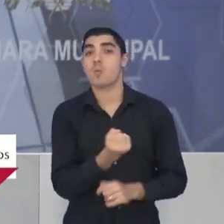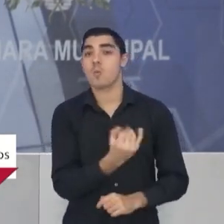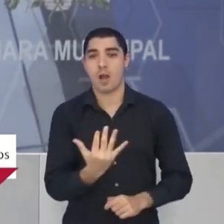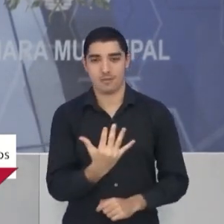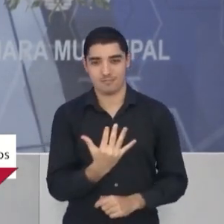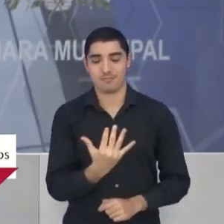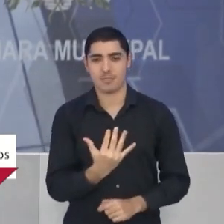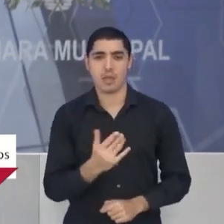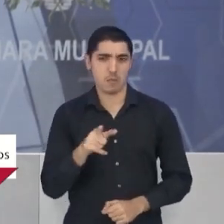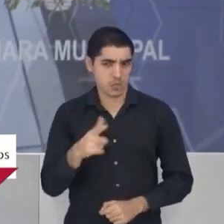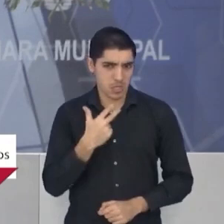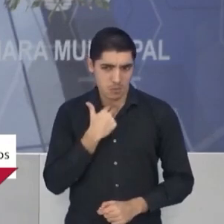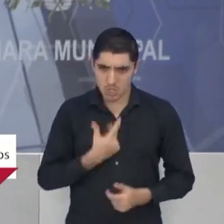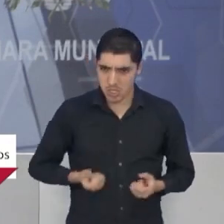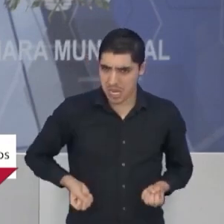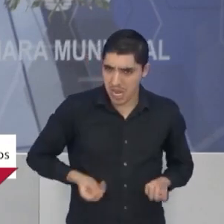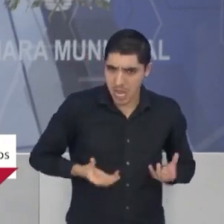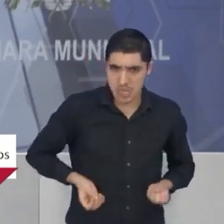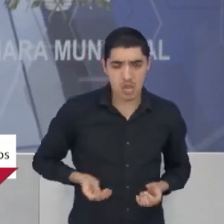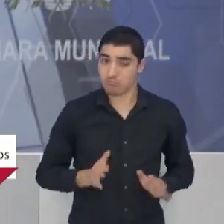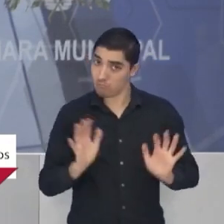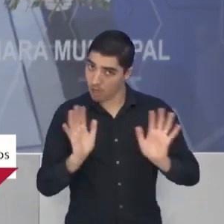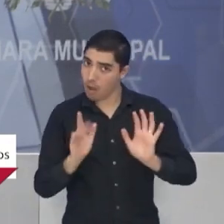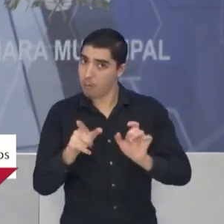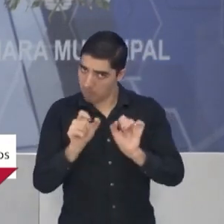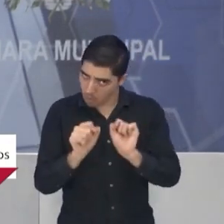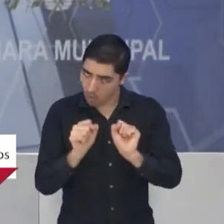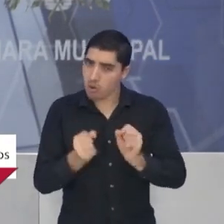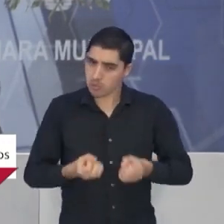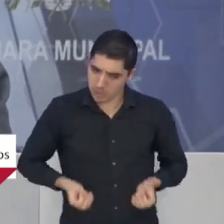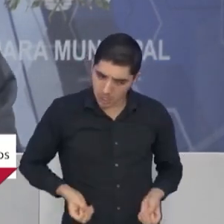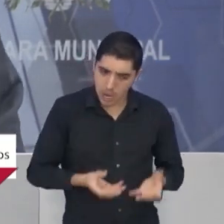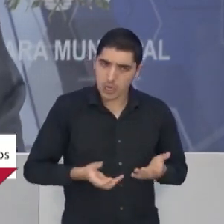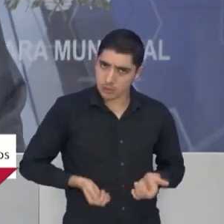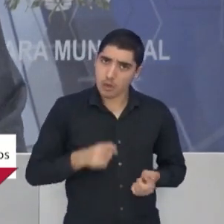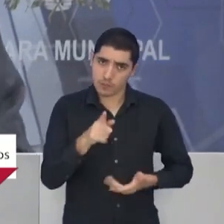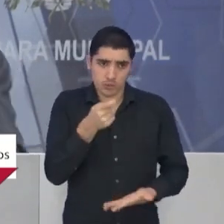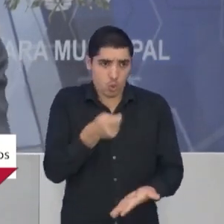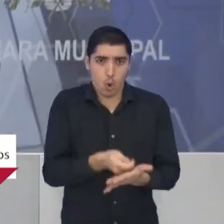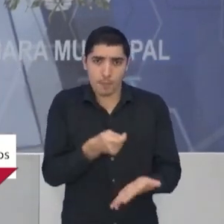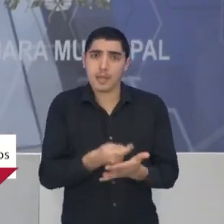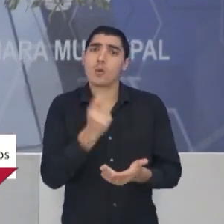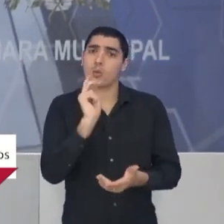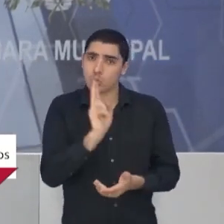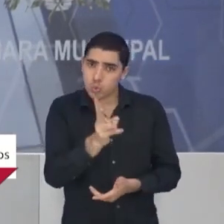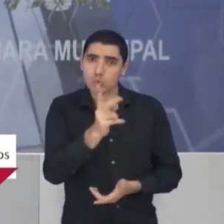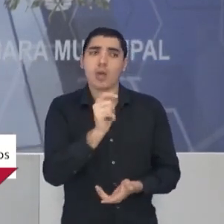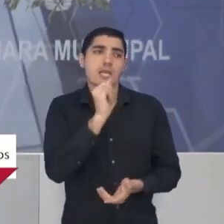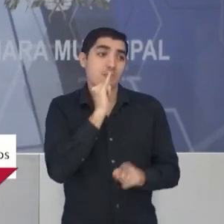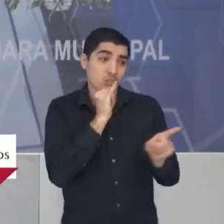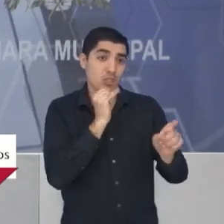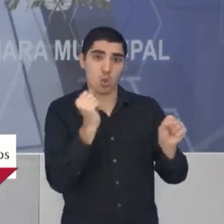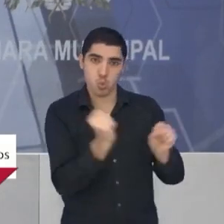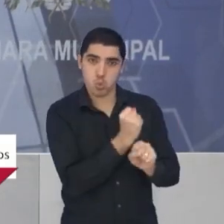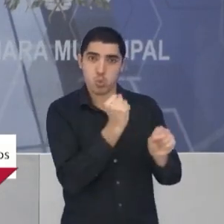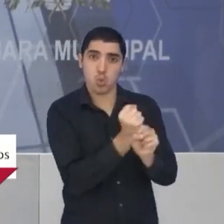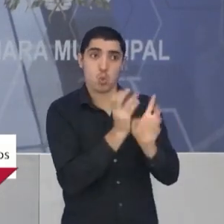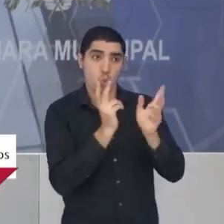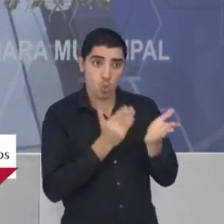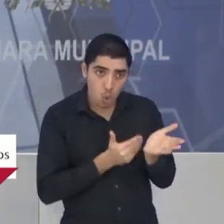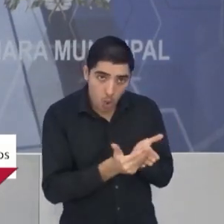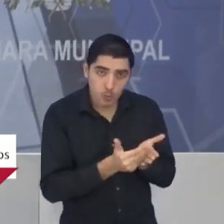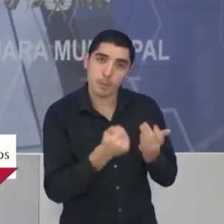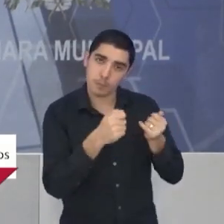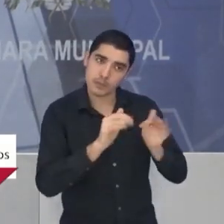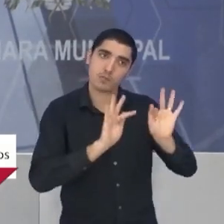posso gastar claro que você pode gastar você tem obrigação até de continuar a a obra que você já começou o serviço que você já